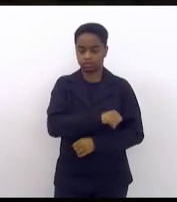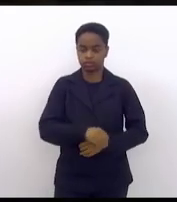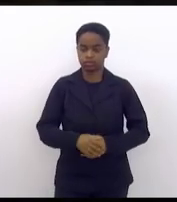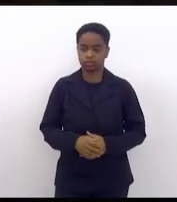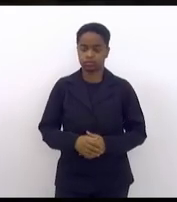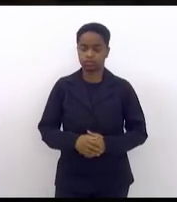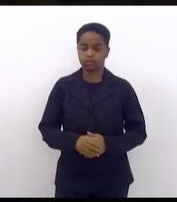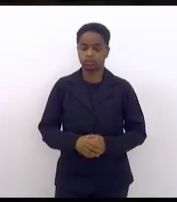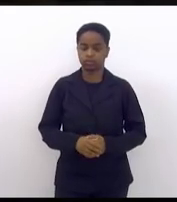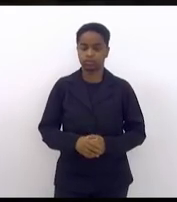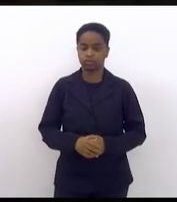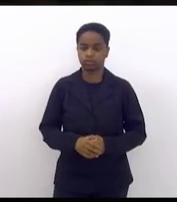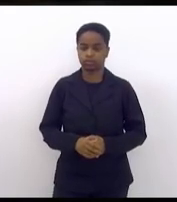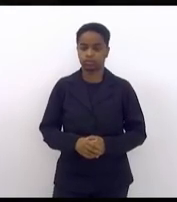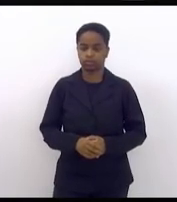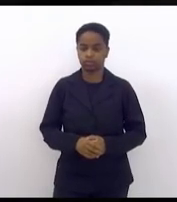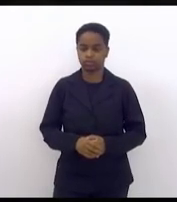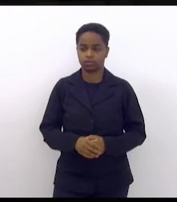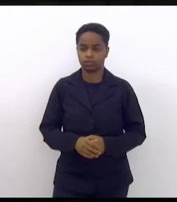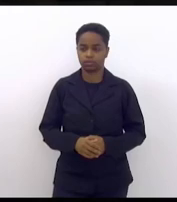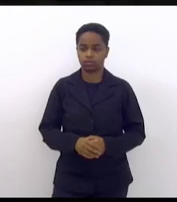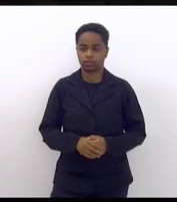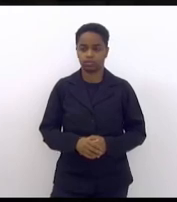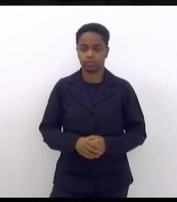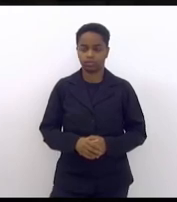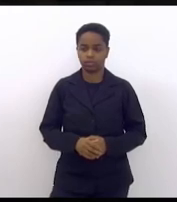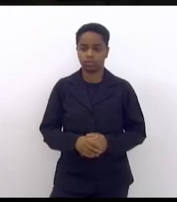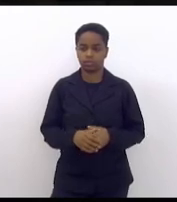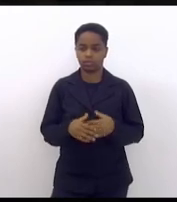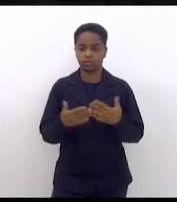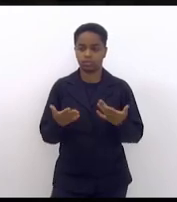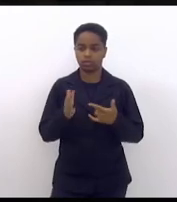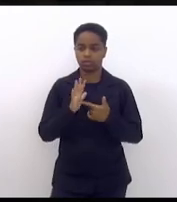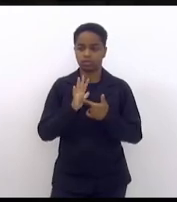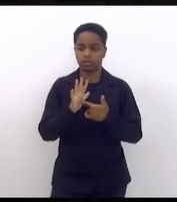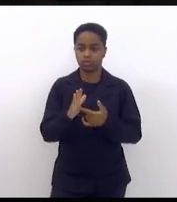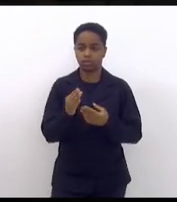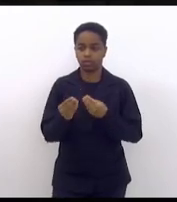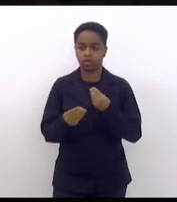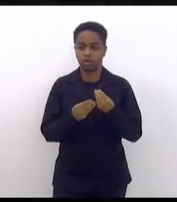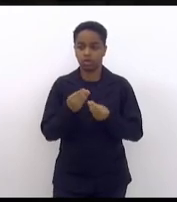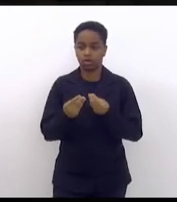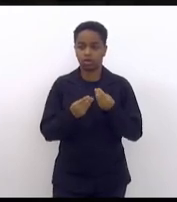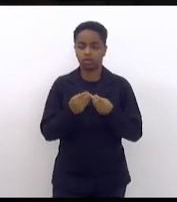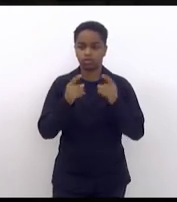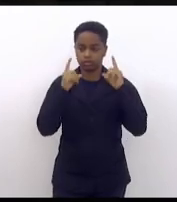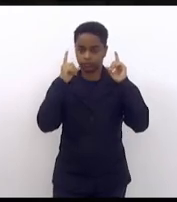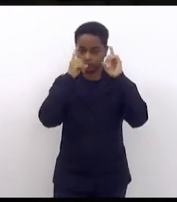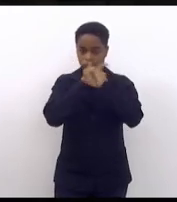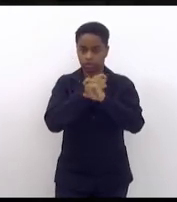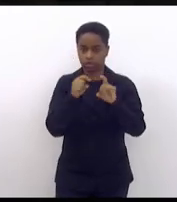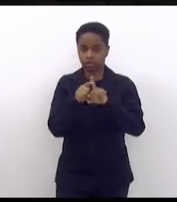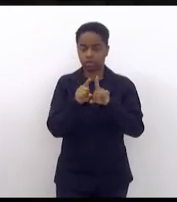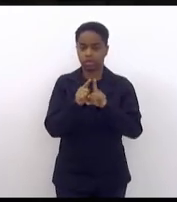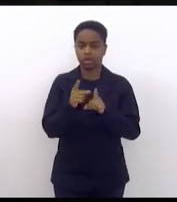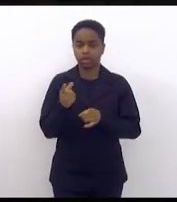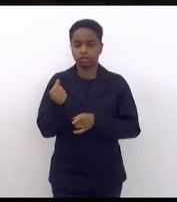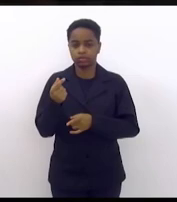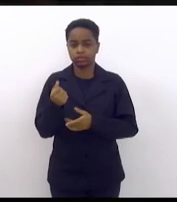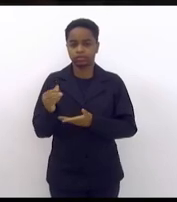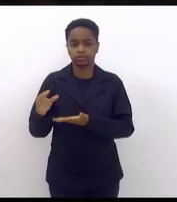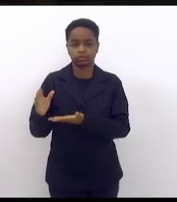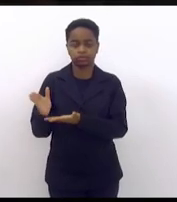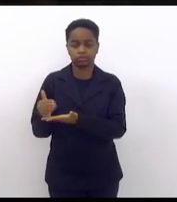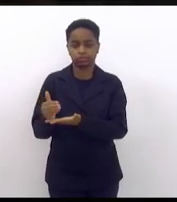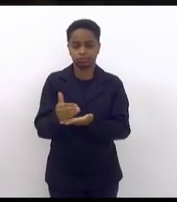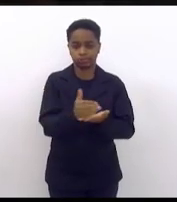Janeiro. Compreende, dentre tantas outras coisas, a dificuldade, a baixíssima arrecadação que nós vimos observando ao